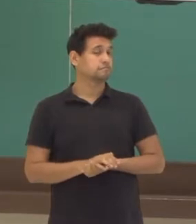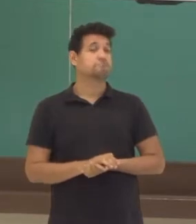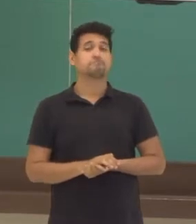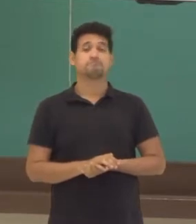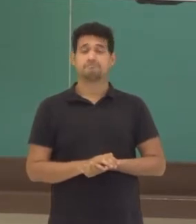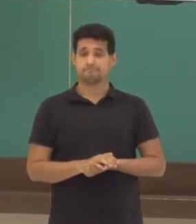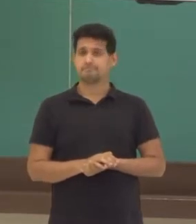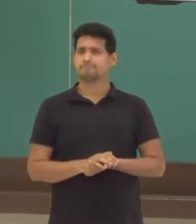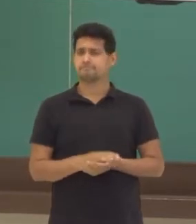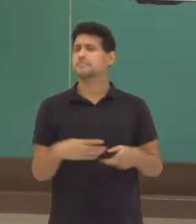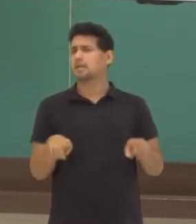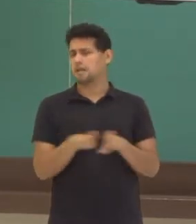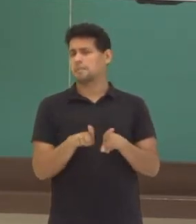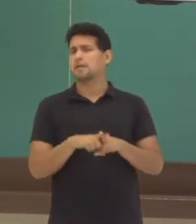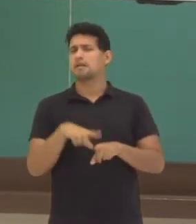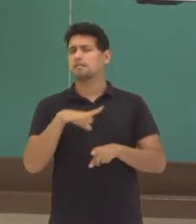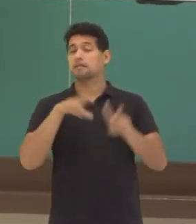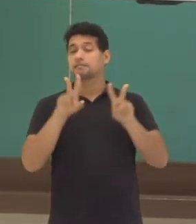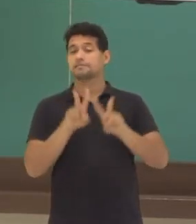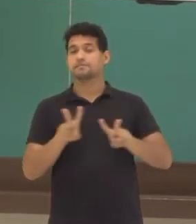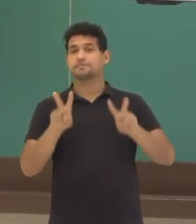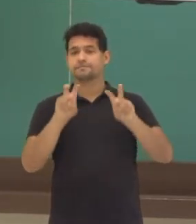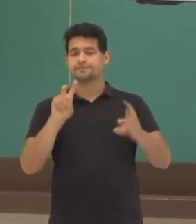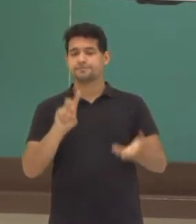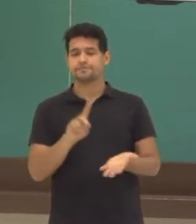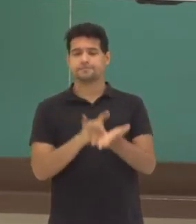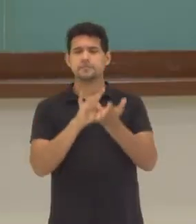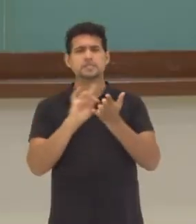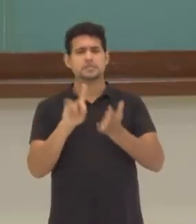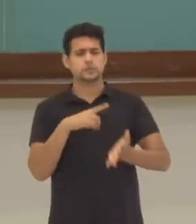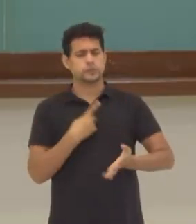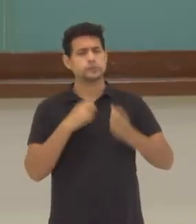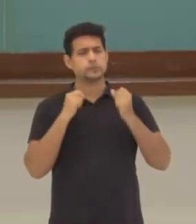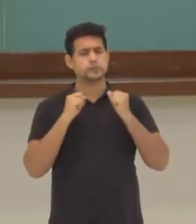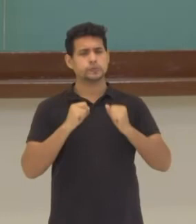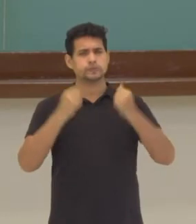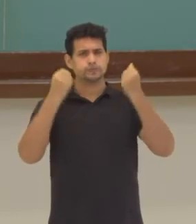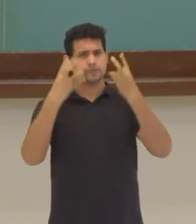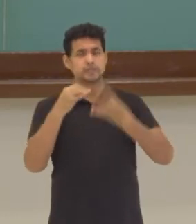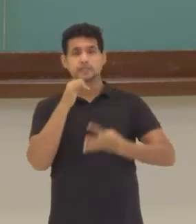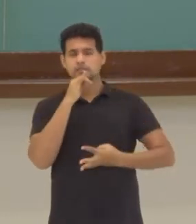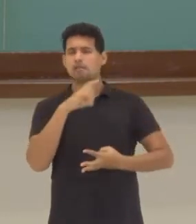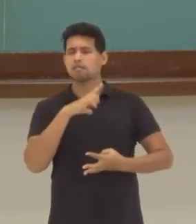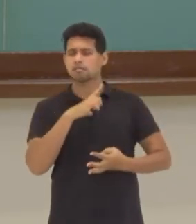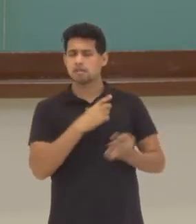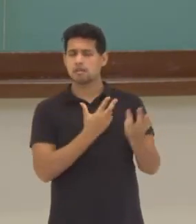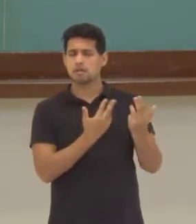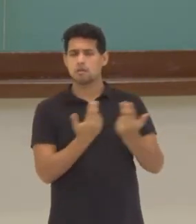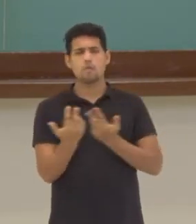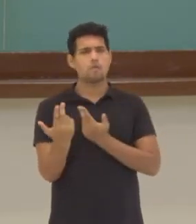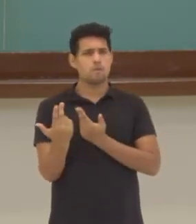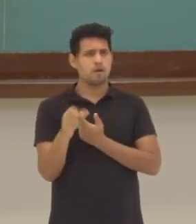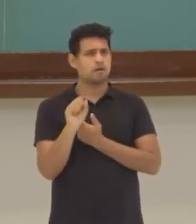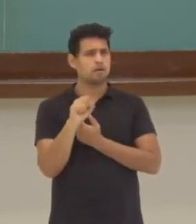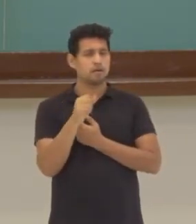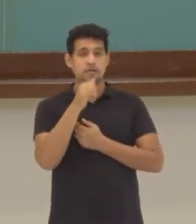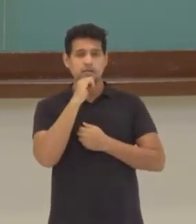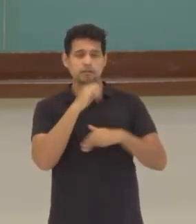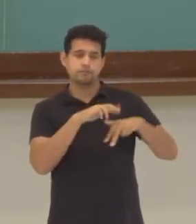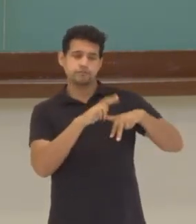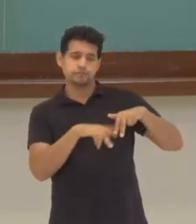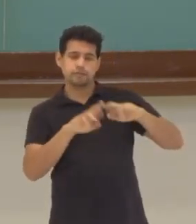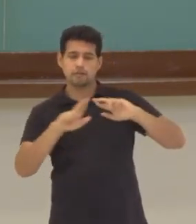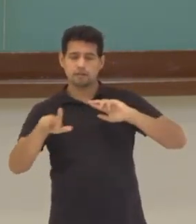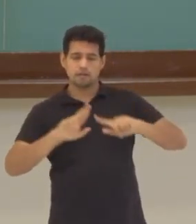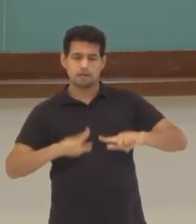Também, né? Tem essa questão da realidade. Então, nós podemos dizer sim que há essa semelhança entre um gênero e